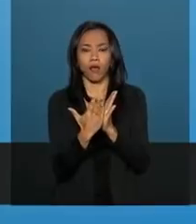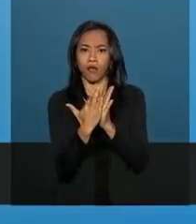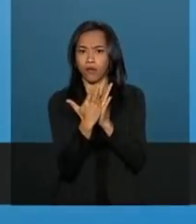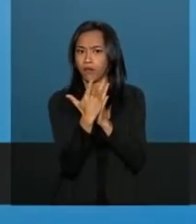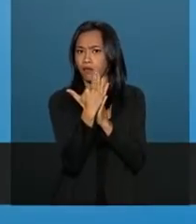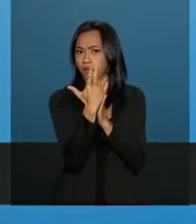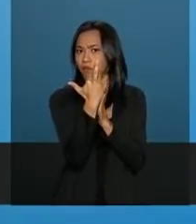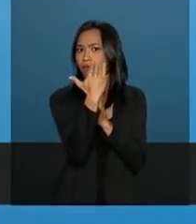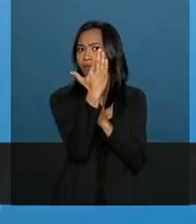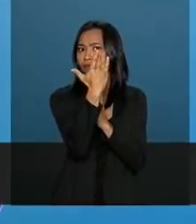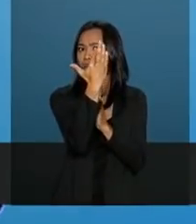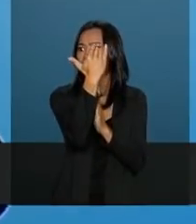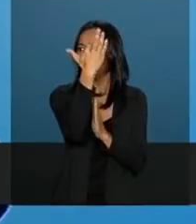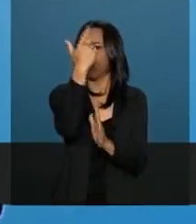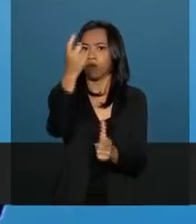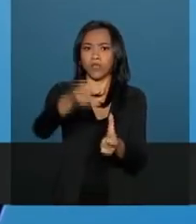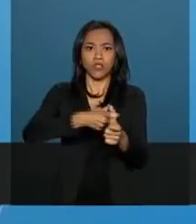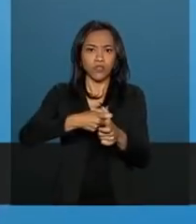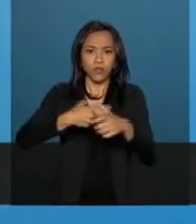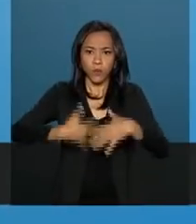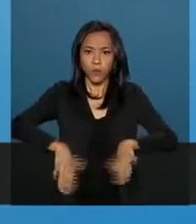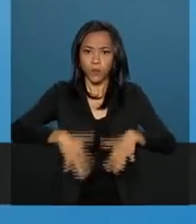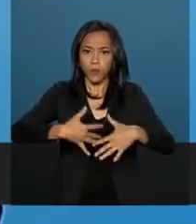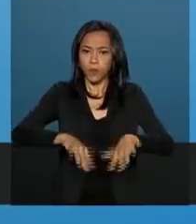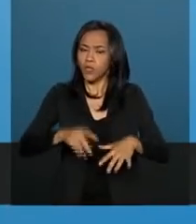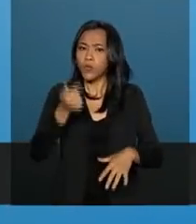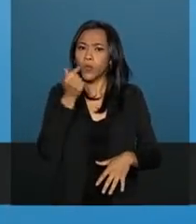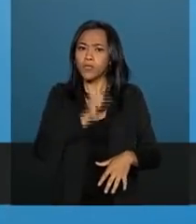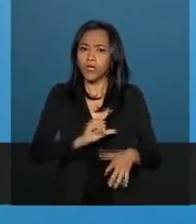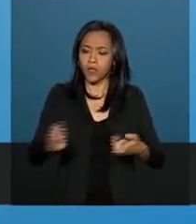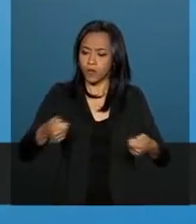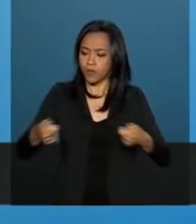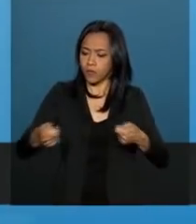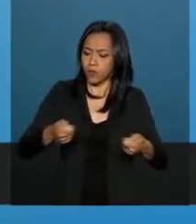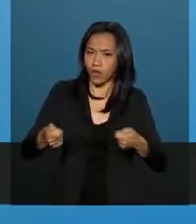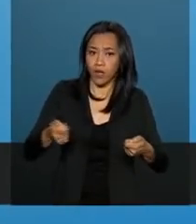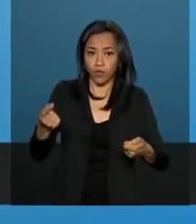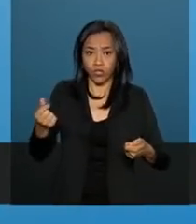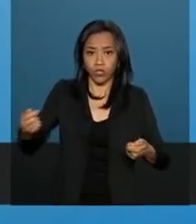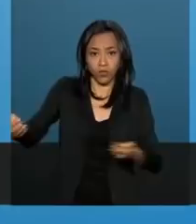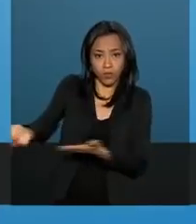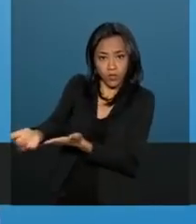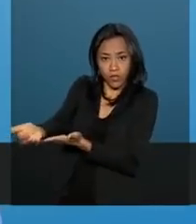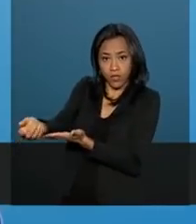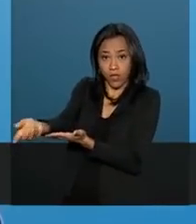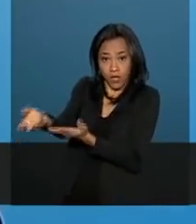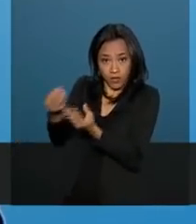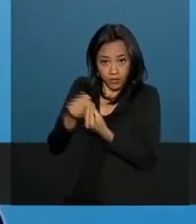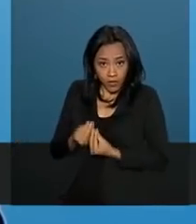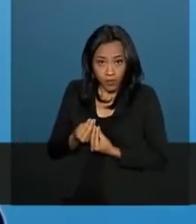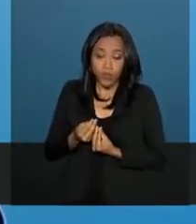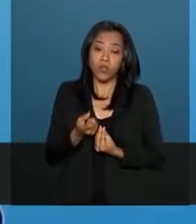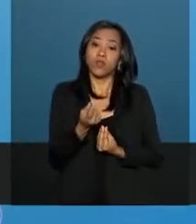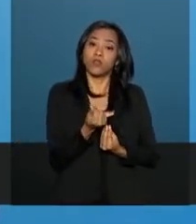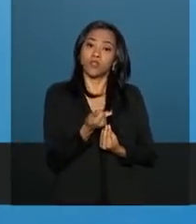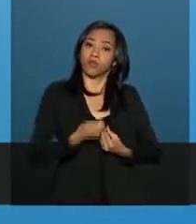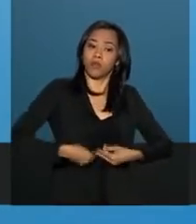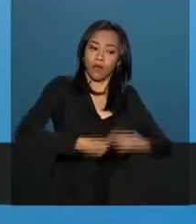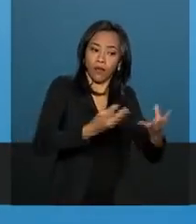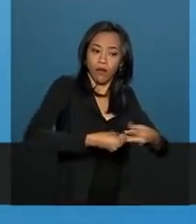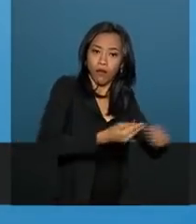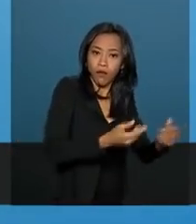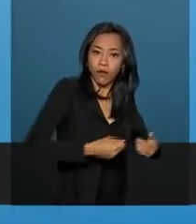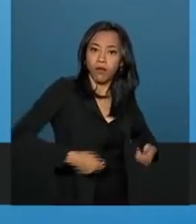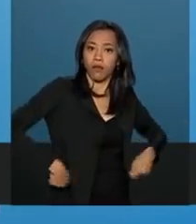e não busca empatar o que arrecada com aquilo que gasta, você cria um problema